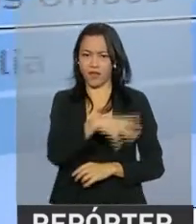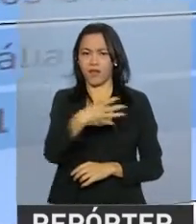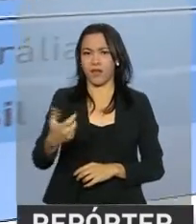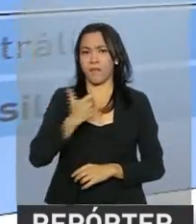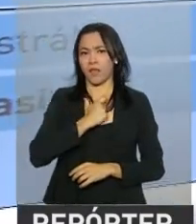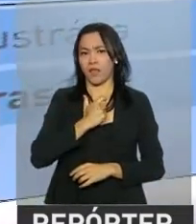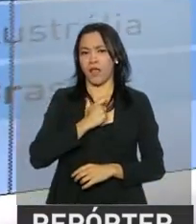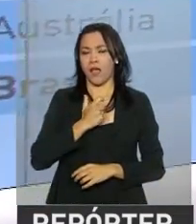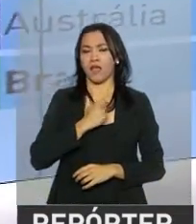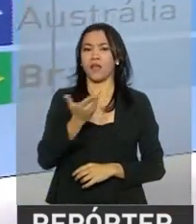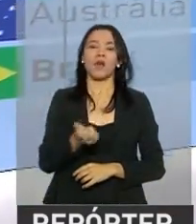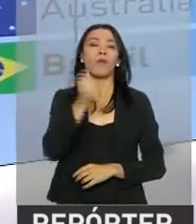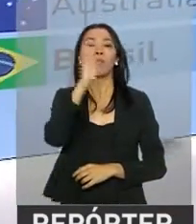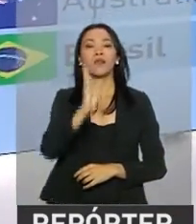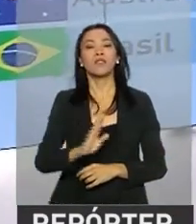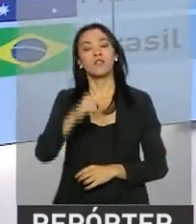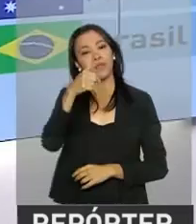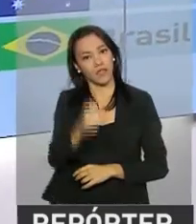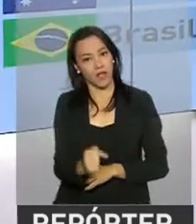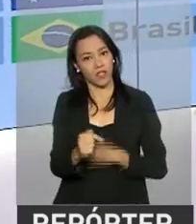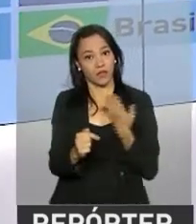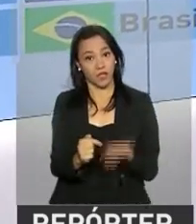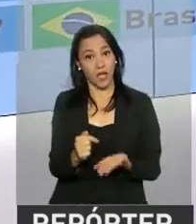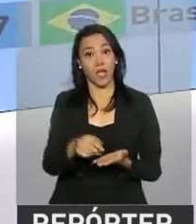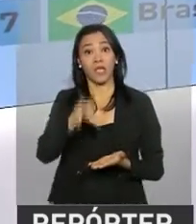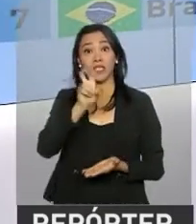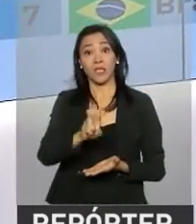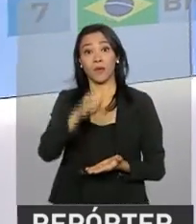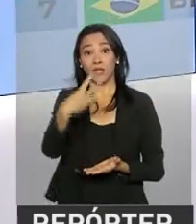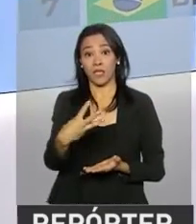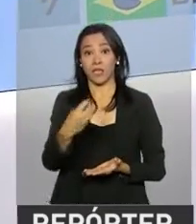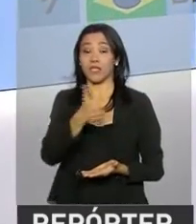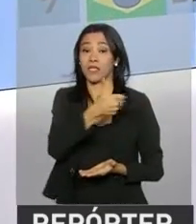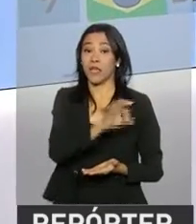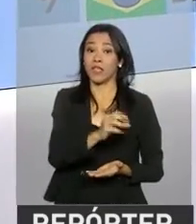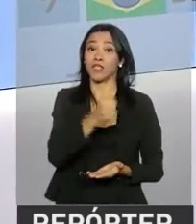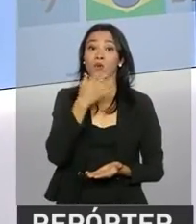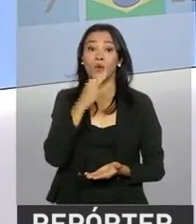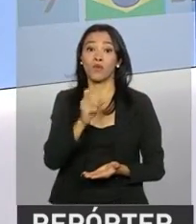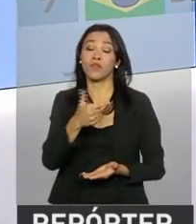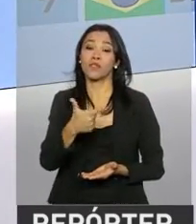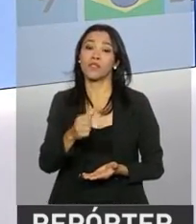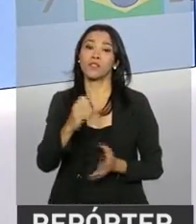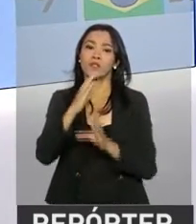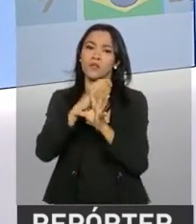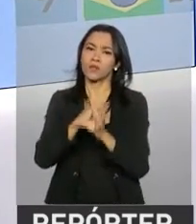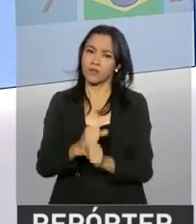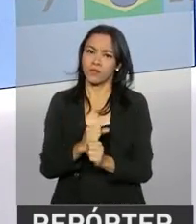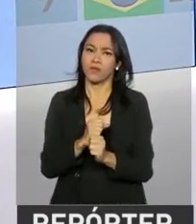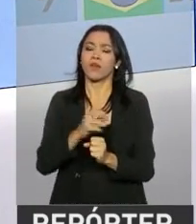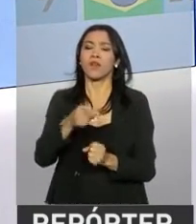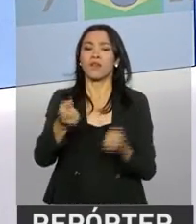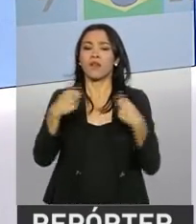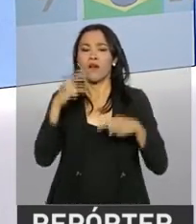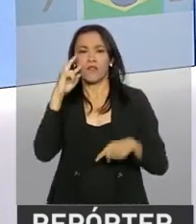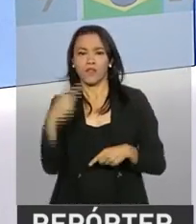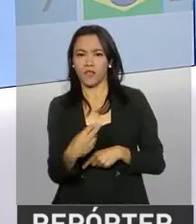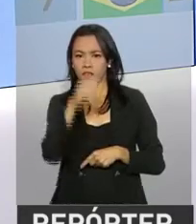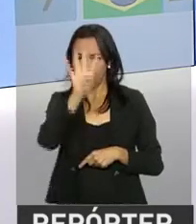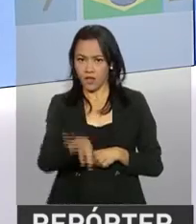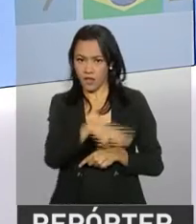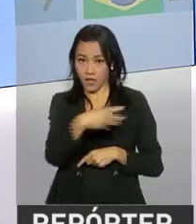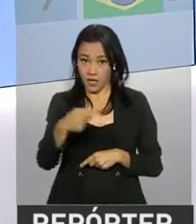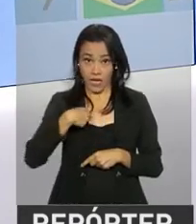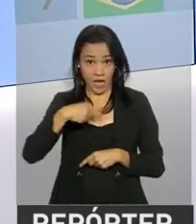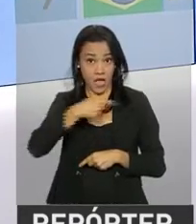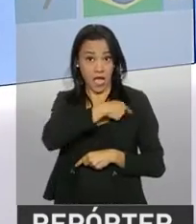aqui no nosso tela o Brasil 7º lugar Como eu disse 53 medalhas 10 de Ouro 25 de prata e 18 de bronze o quadro de medalhas